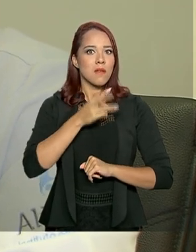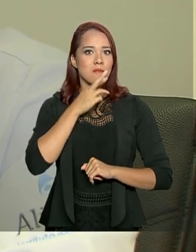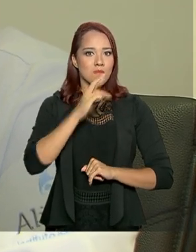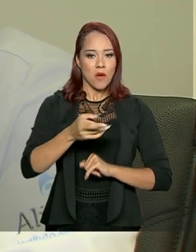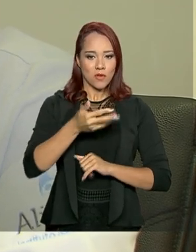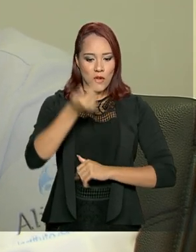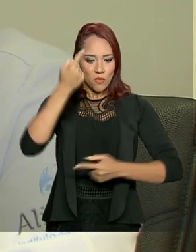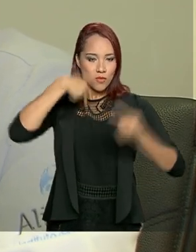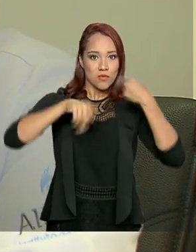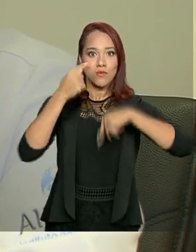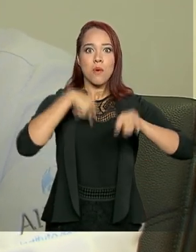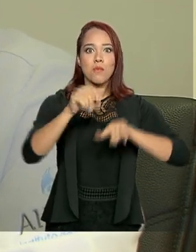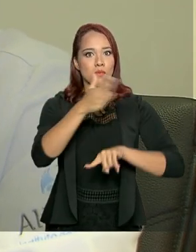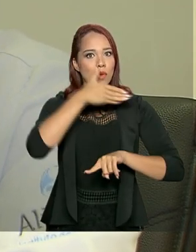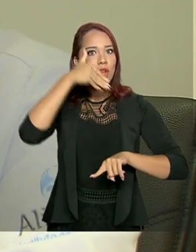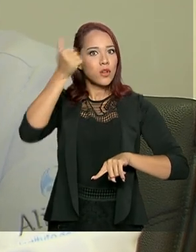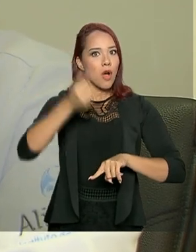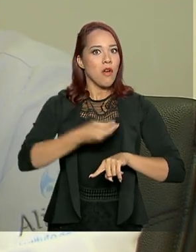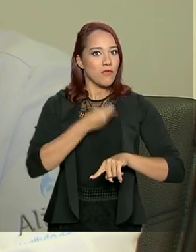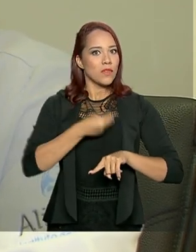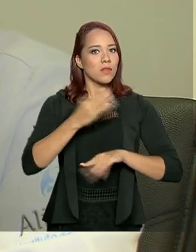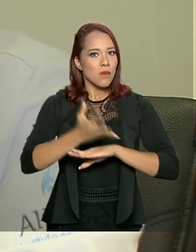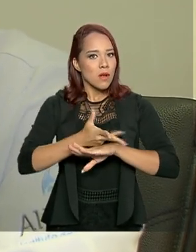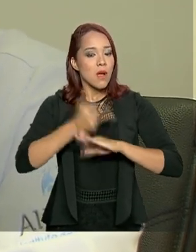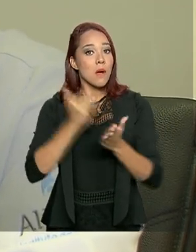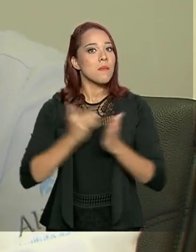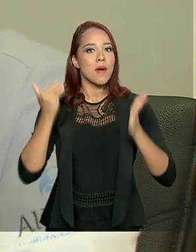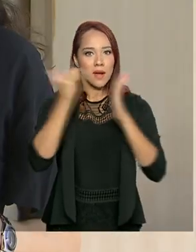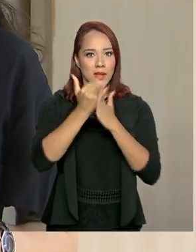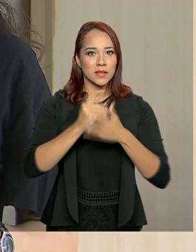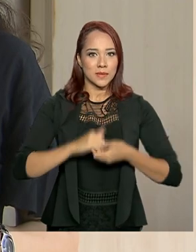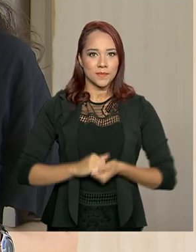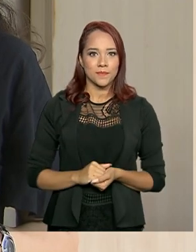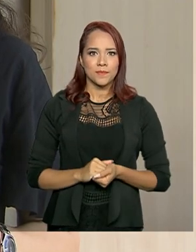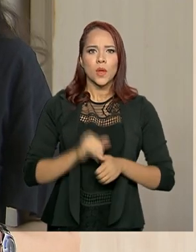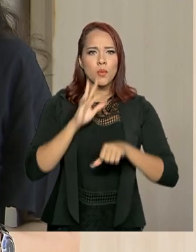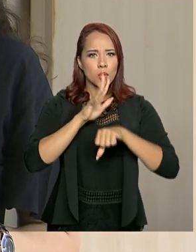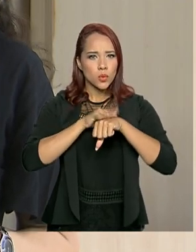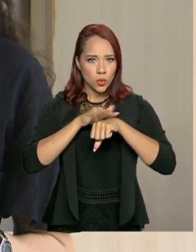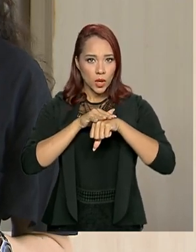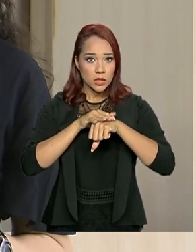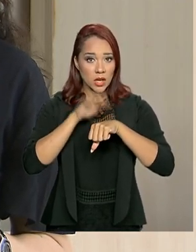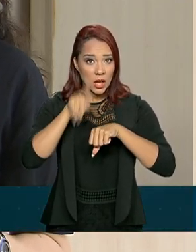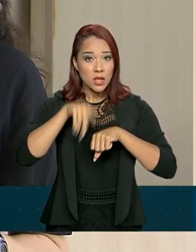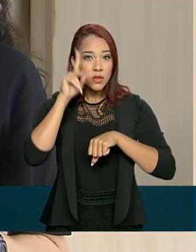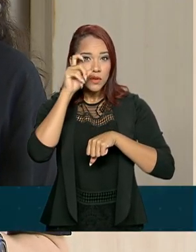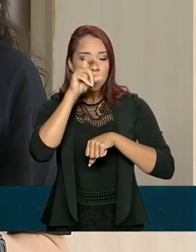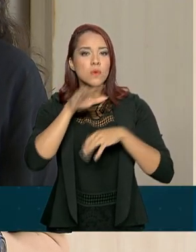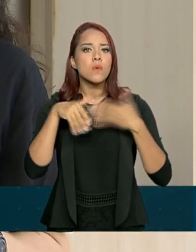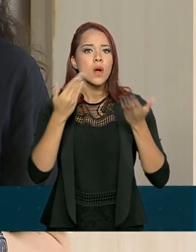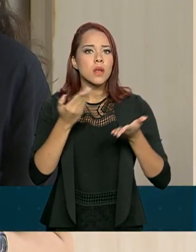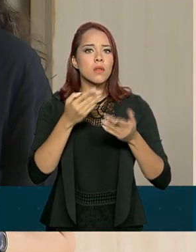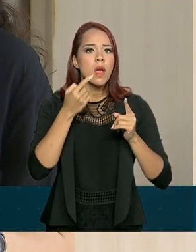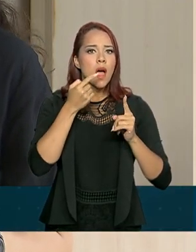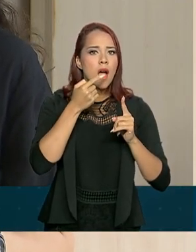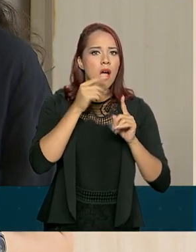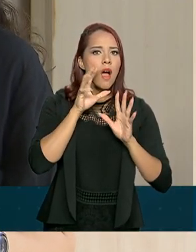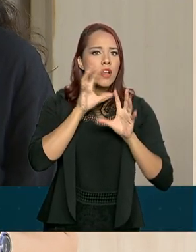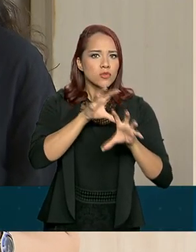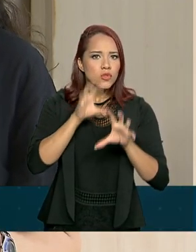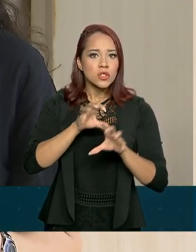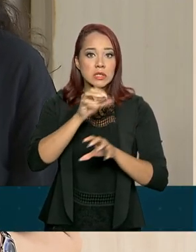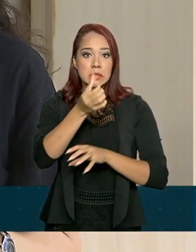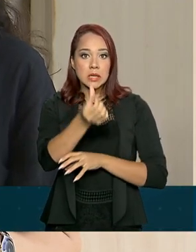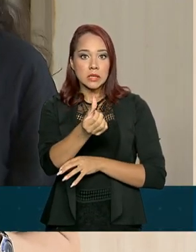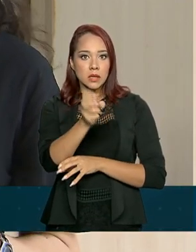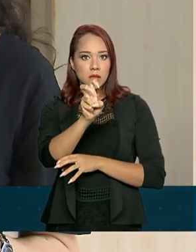clínica muito importante e aumentar a sobrevida, a qualidade de vida de forma significativa. Uma doença é considerada rara quando afeta até 65